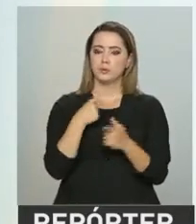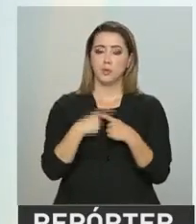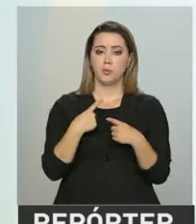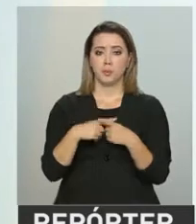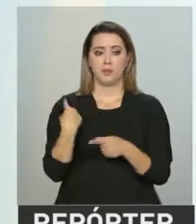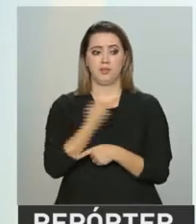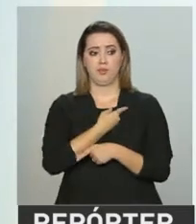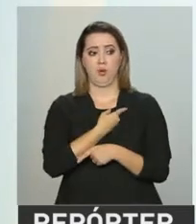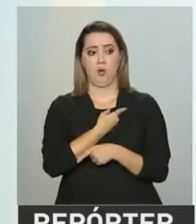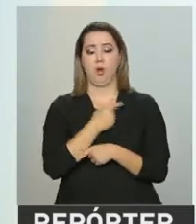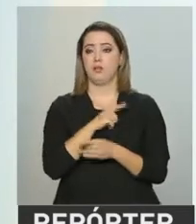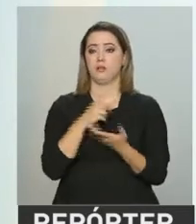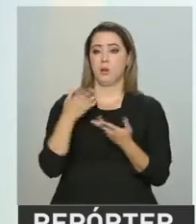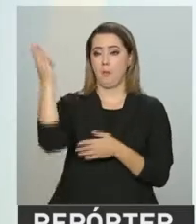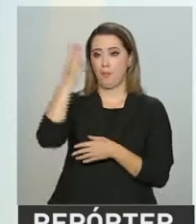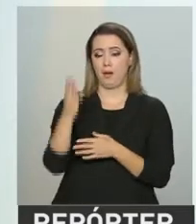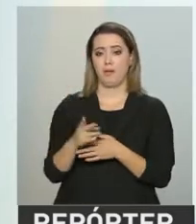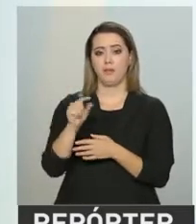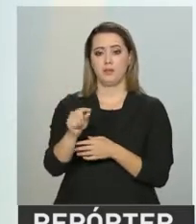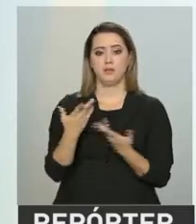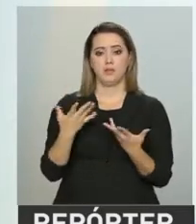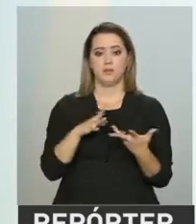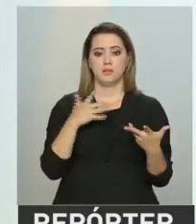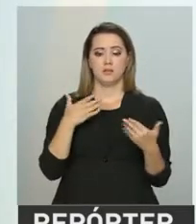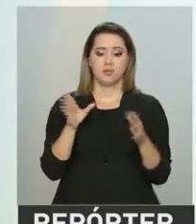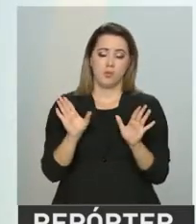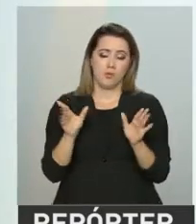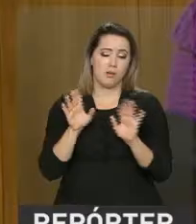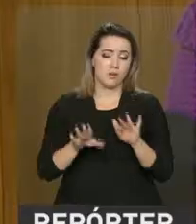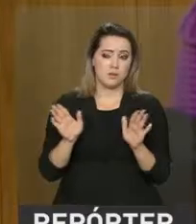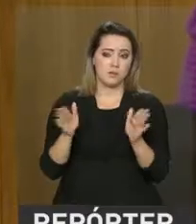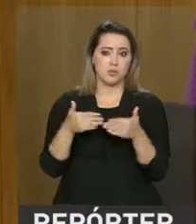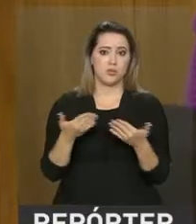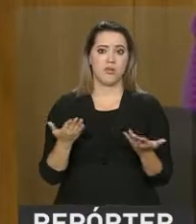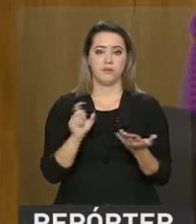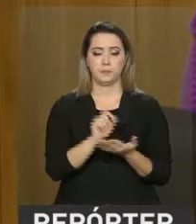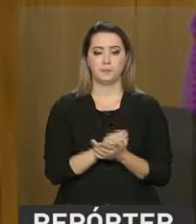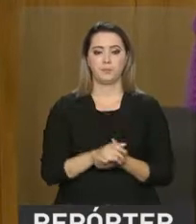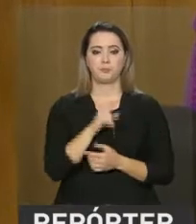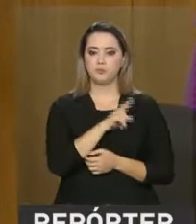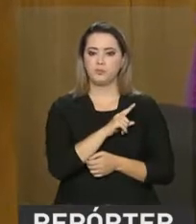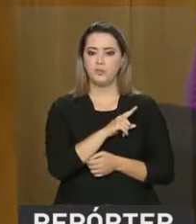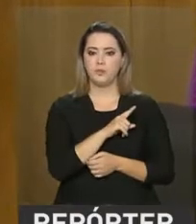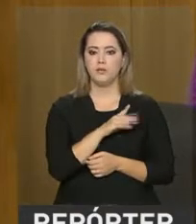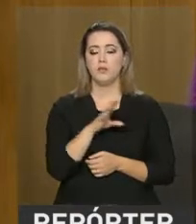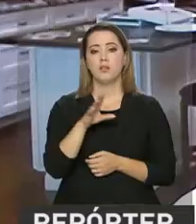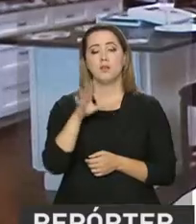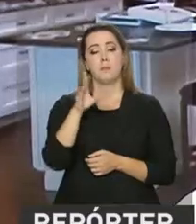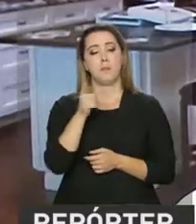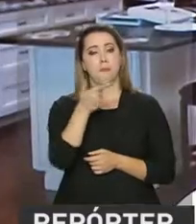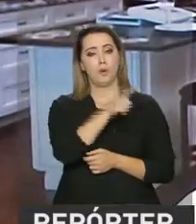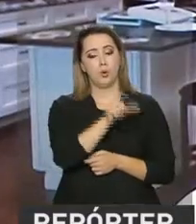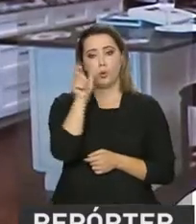principalmente para nós, que não somos um país tão internacionalizado quanto outros países. Já o Whindersson Moreira, morador de Atlanta,